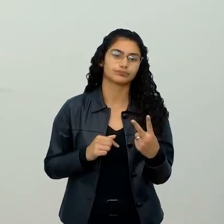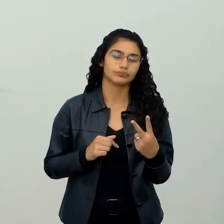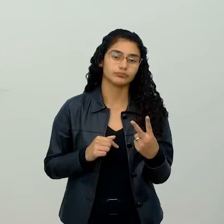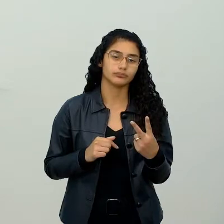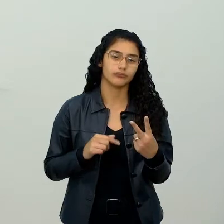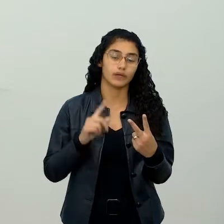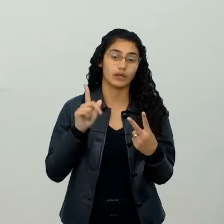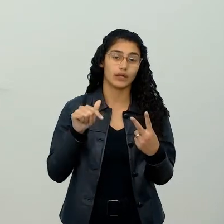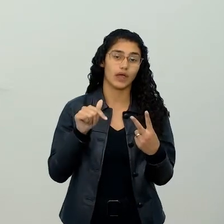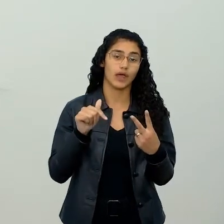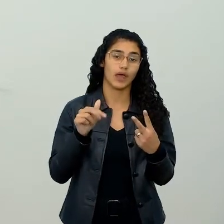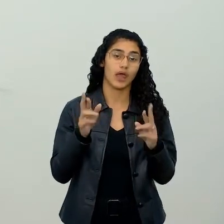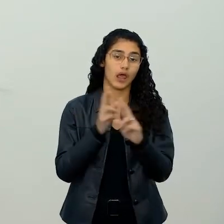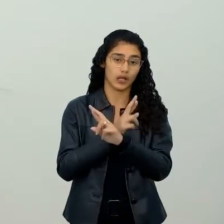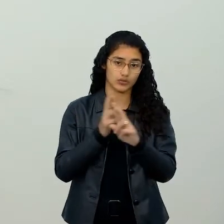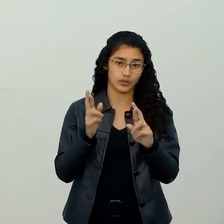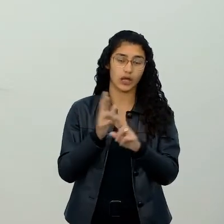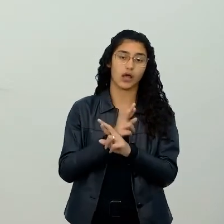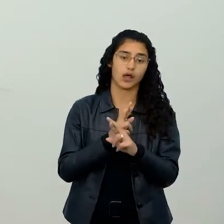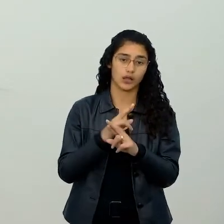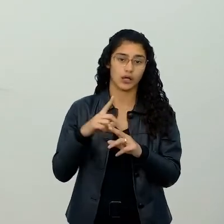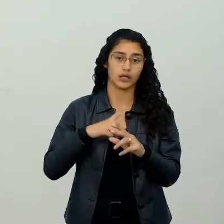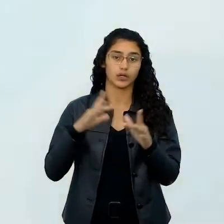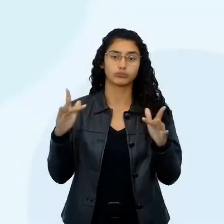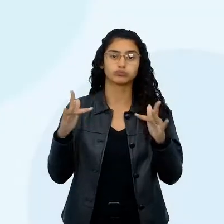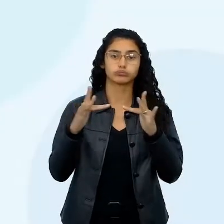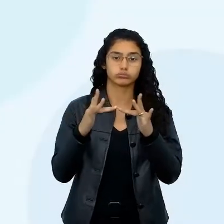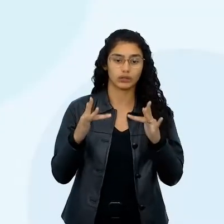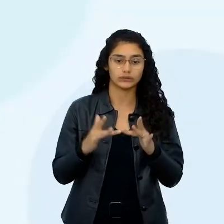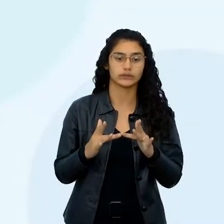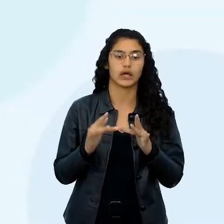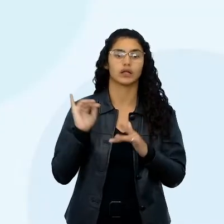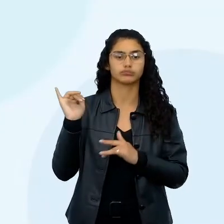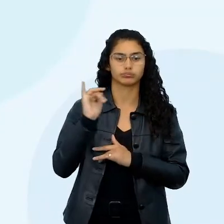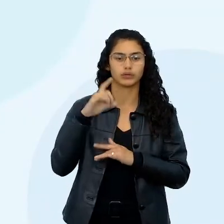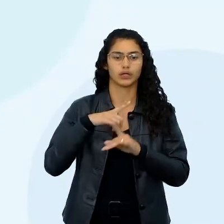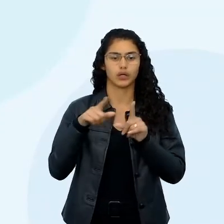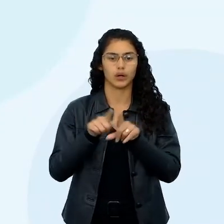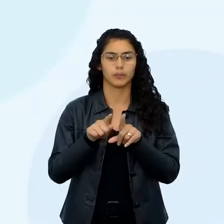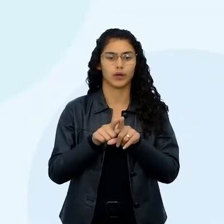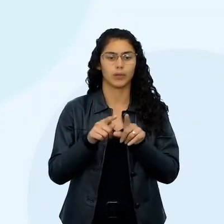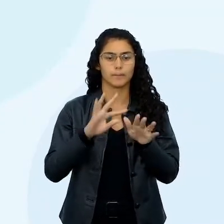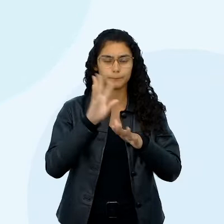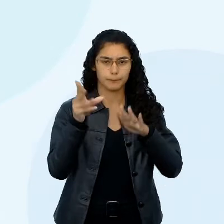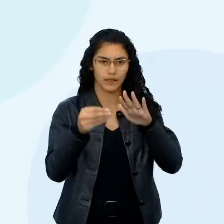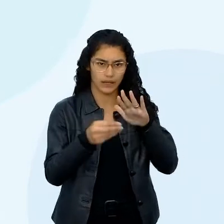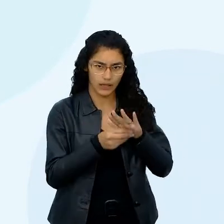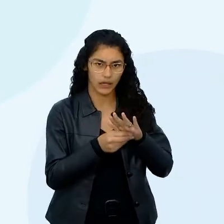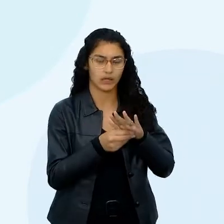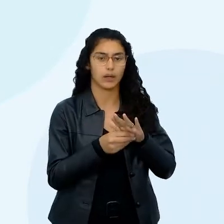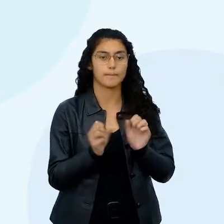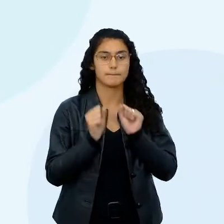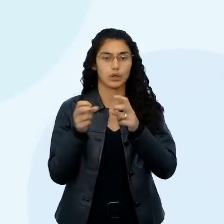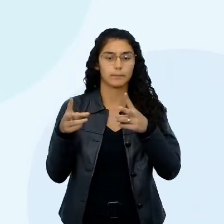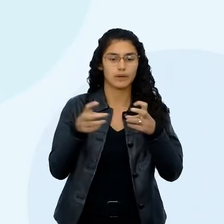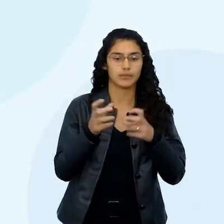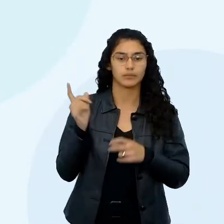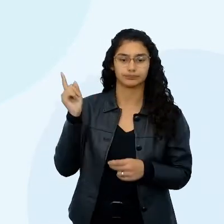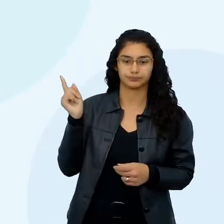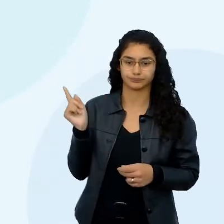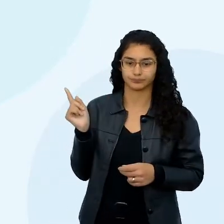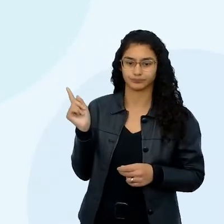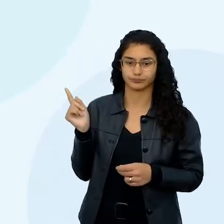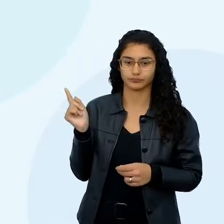simplesmente dissociáveis, elas estão unidas com muita força, com muita complementaridade, como vocês podem ver aí nesse slide,